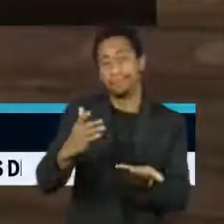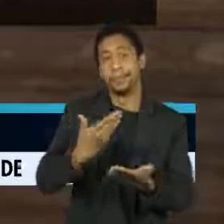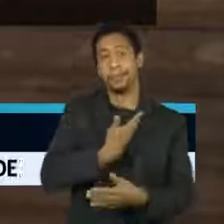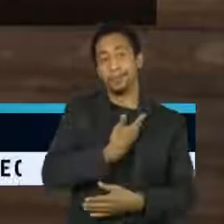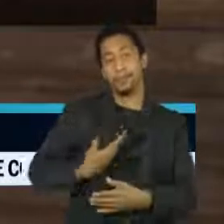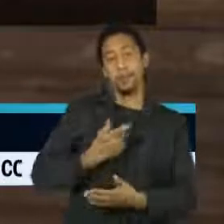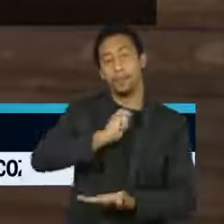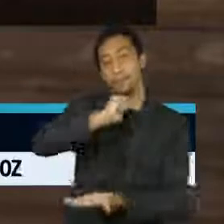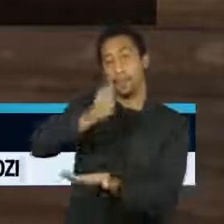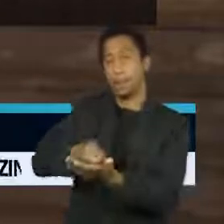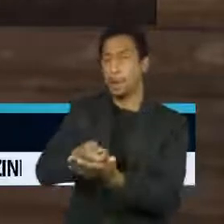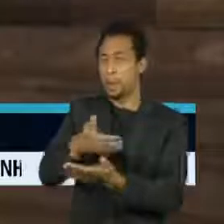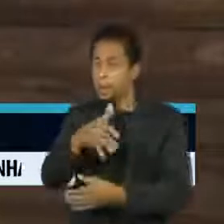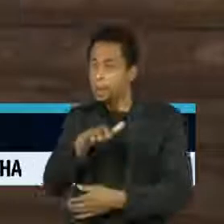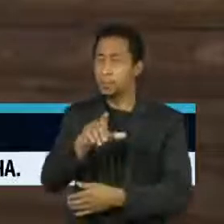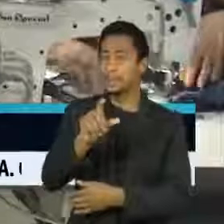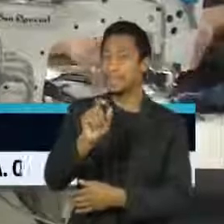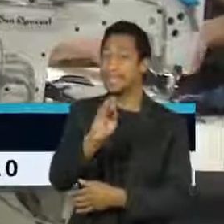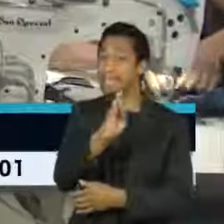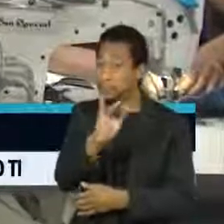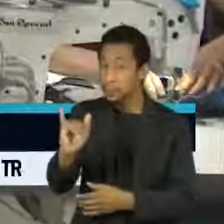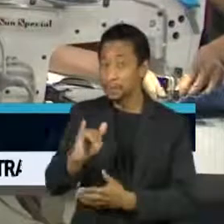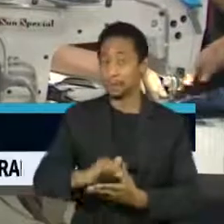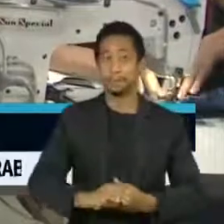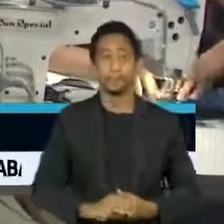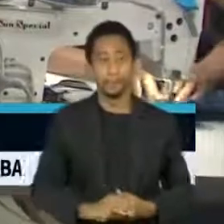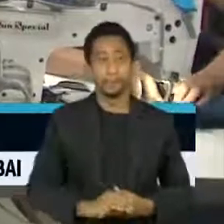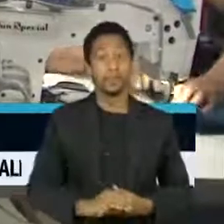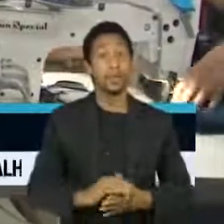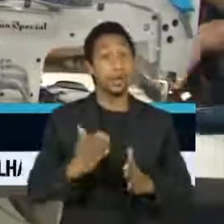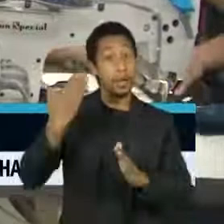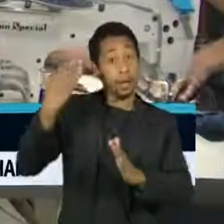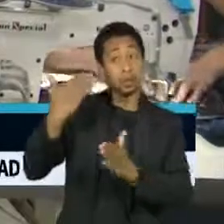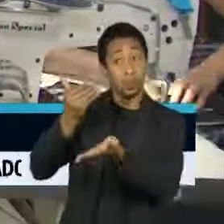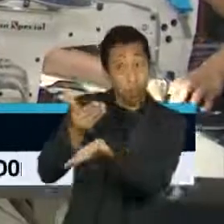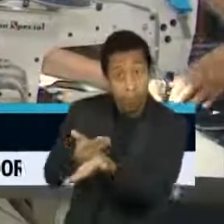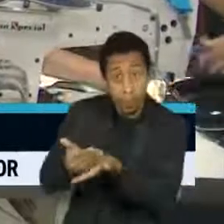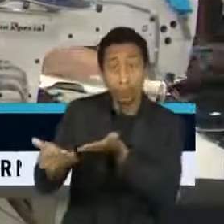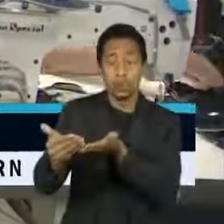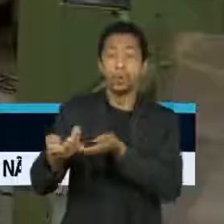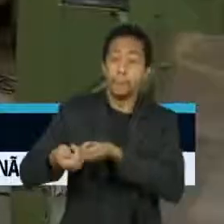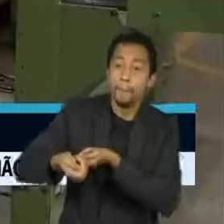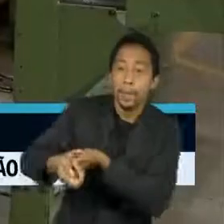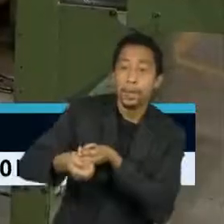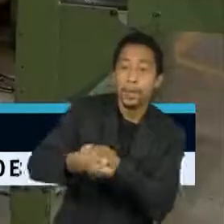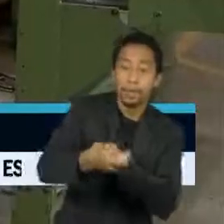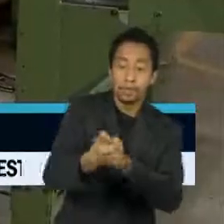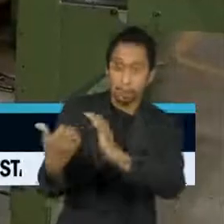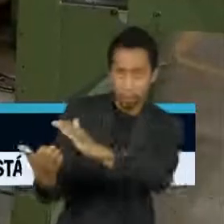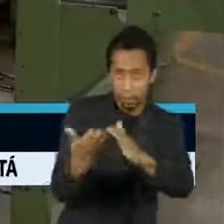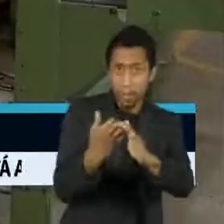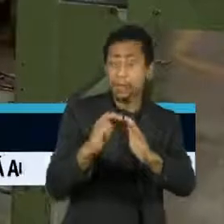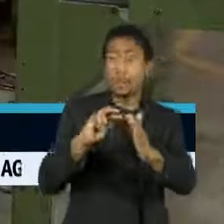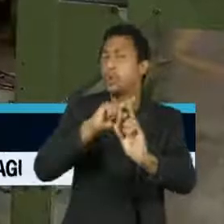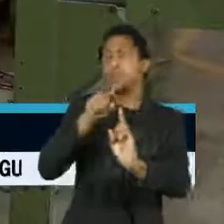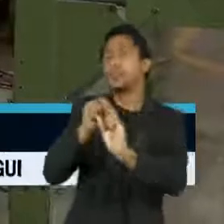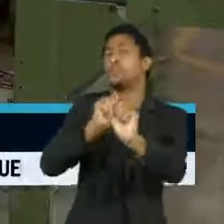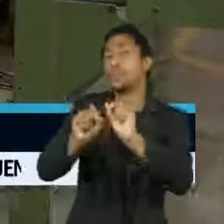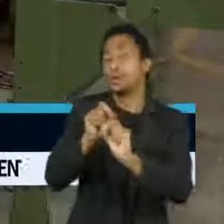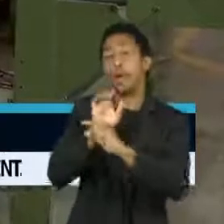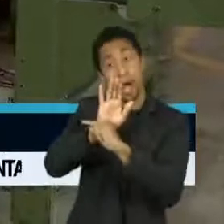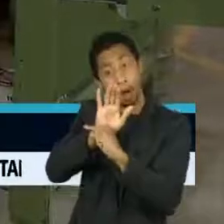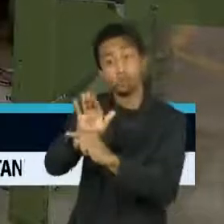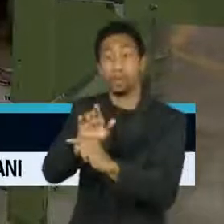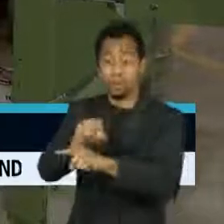cofres públicos cerca de 10 bi. Quando a iniciativa foi criada, a intenção era ajudar as empresas em troca da manutenção